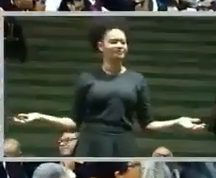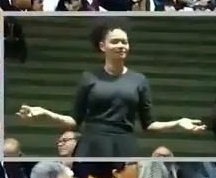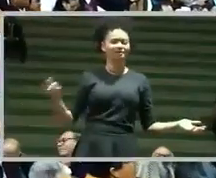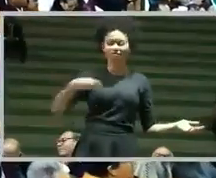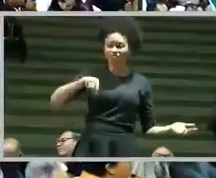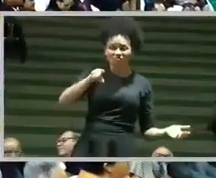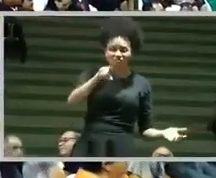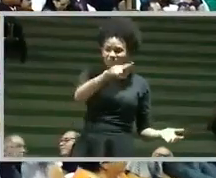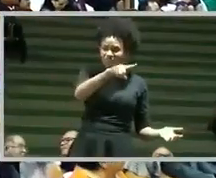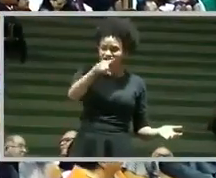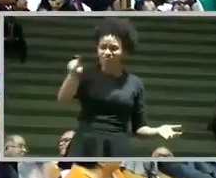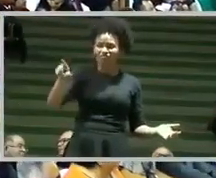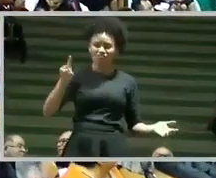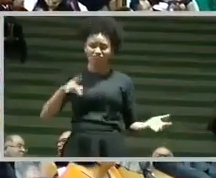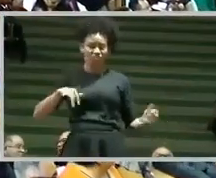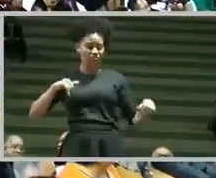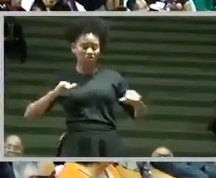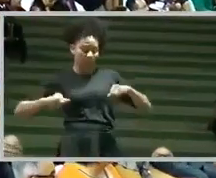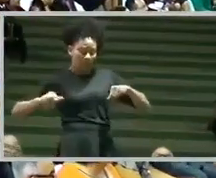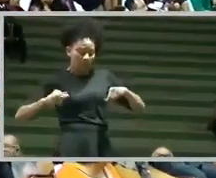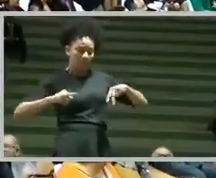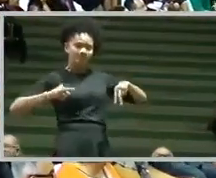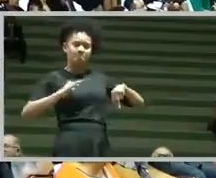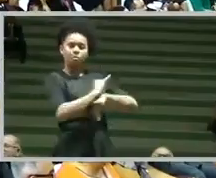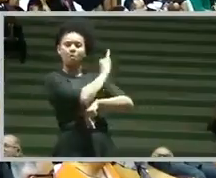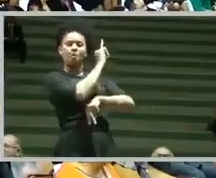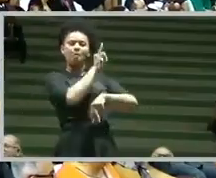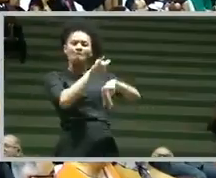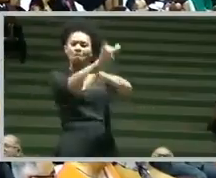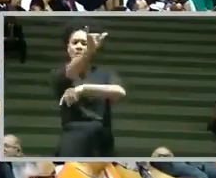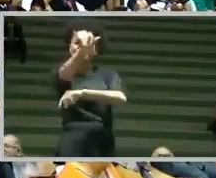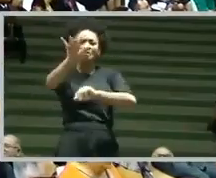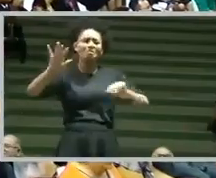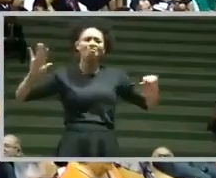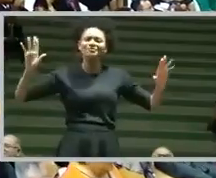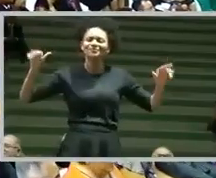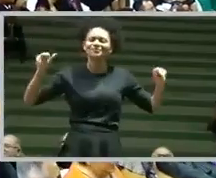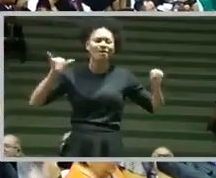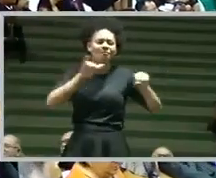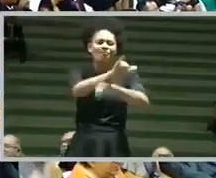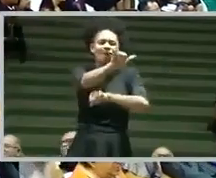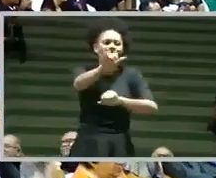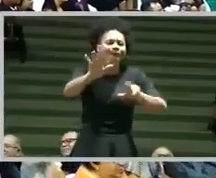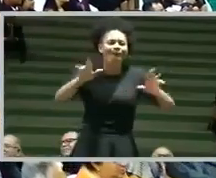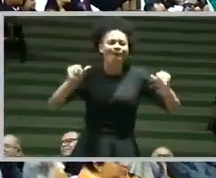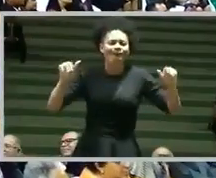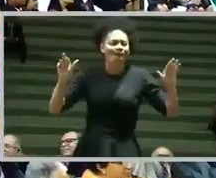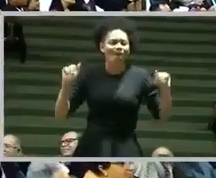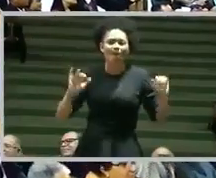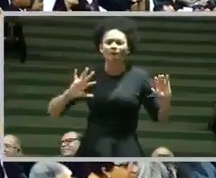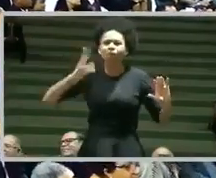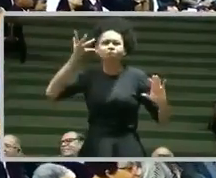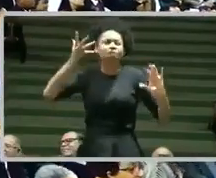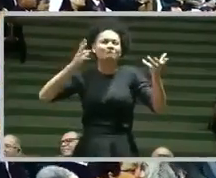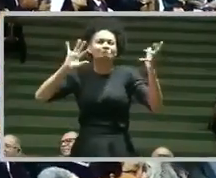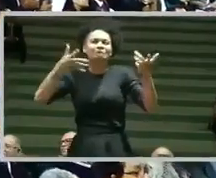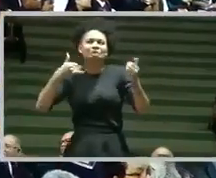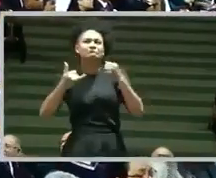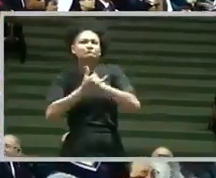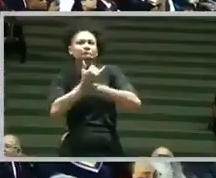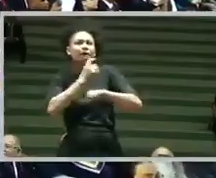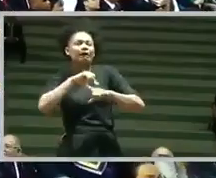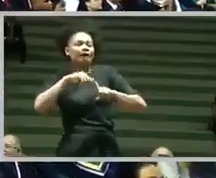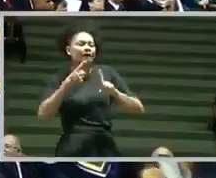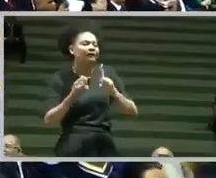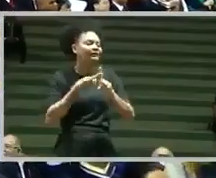Você não é um acidente. Não. Você não é uma casualidade. Não.